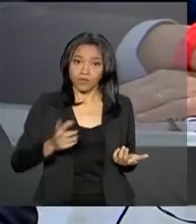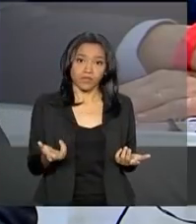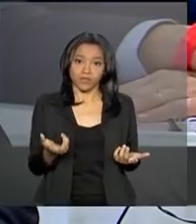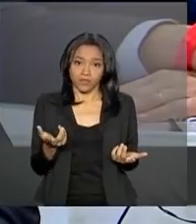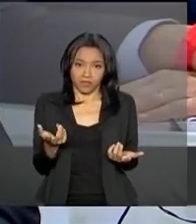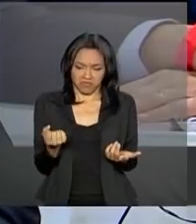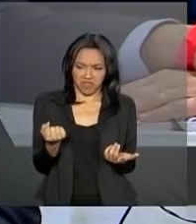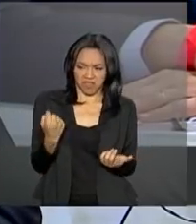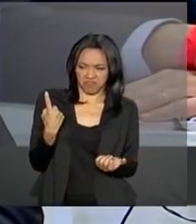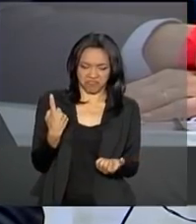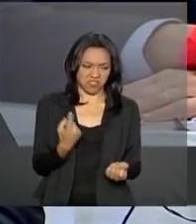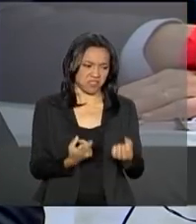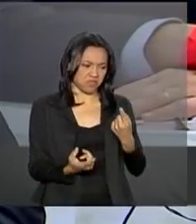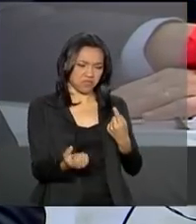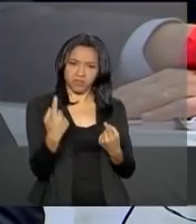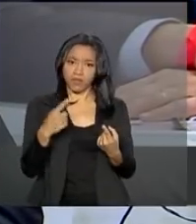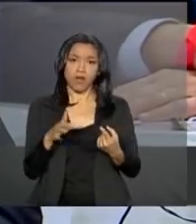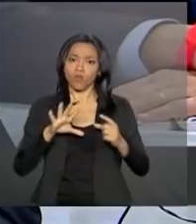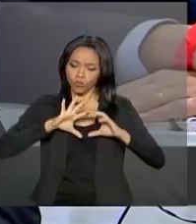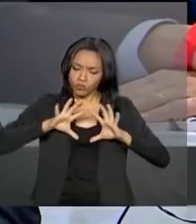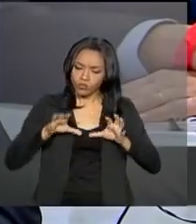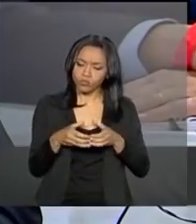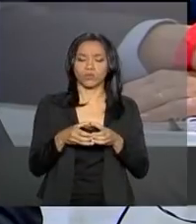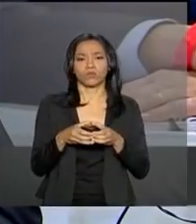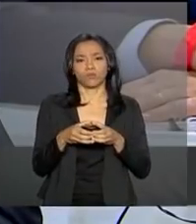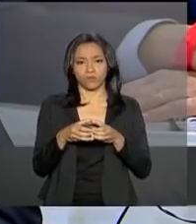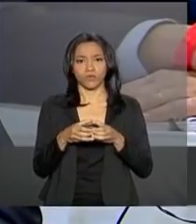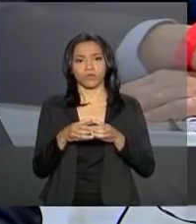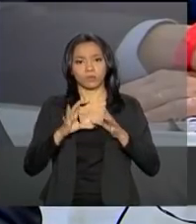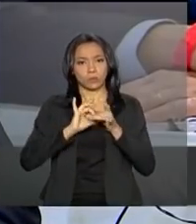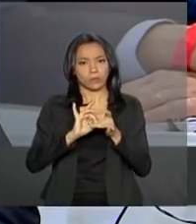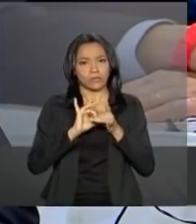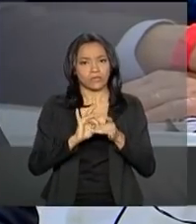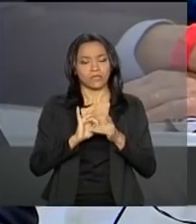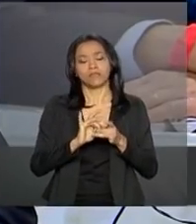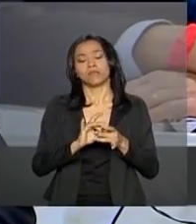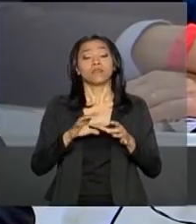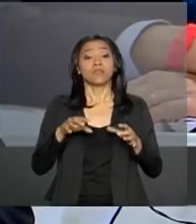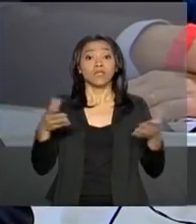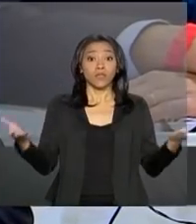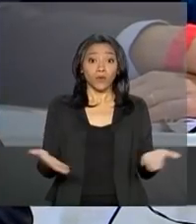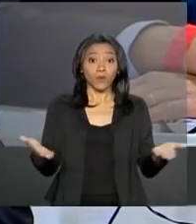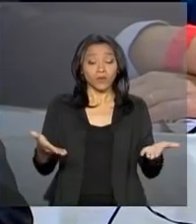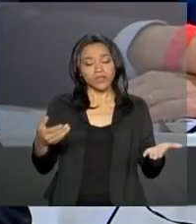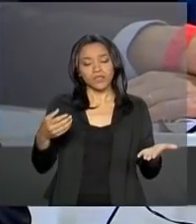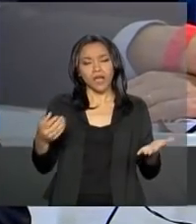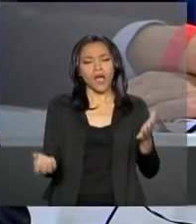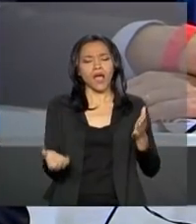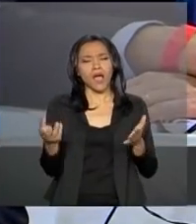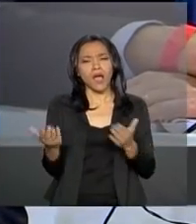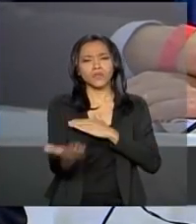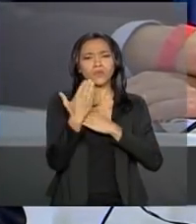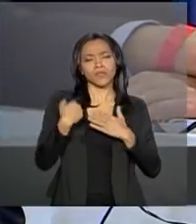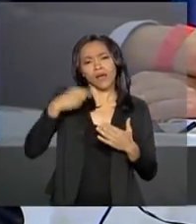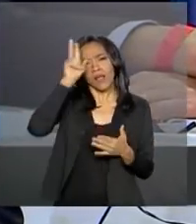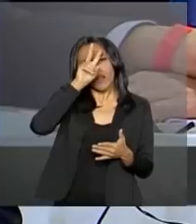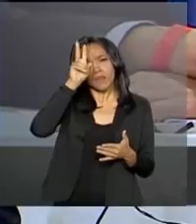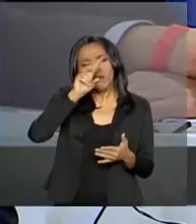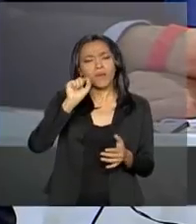indiferente esta lembrança nos ajuda hoje a revisitar a origem do brics e